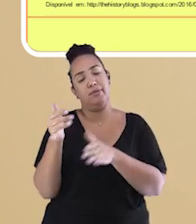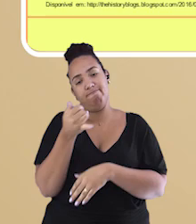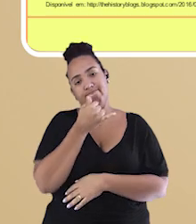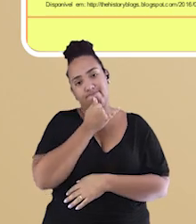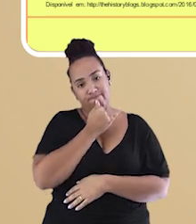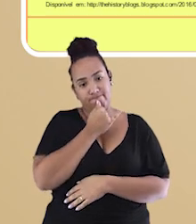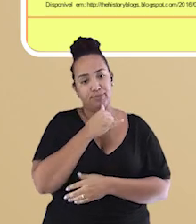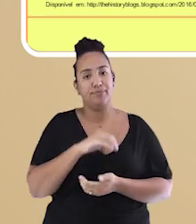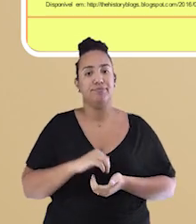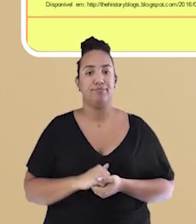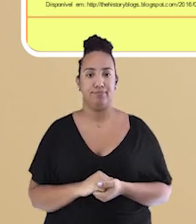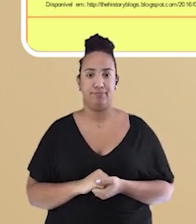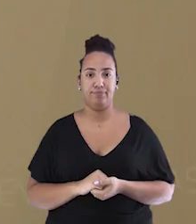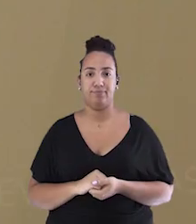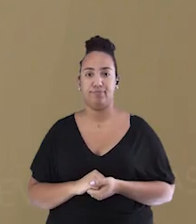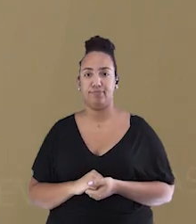história.